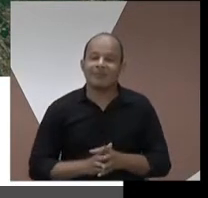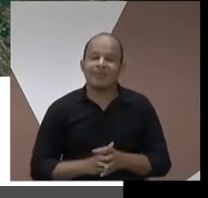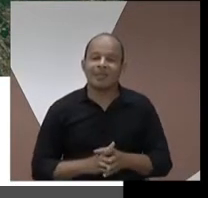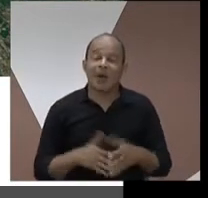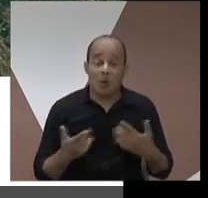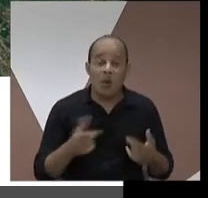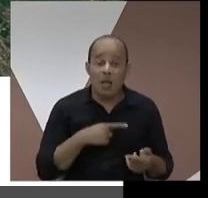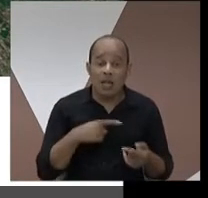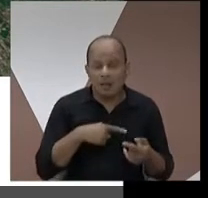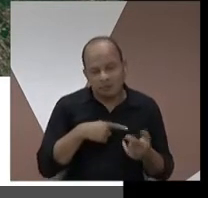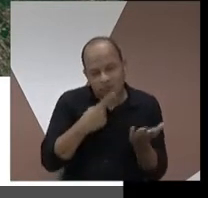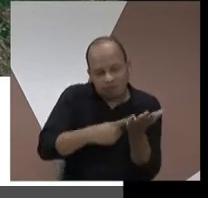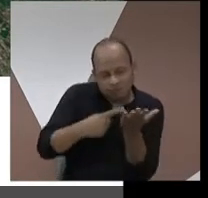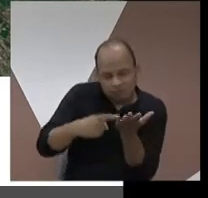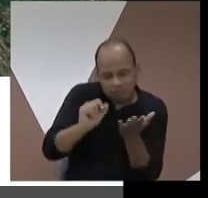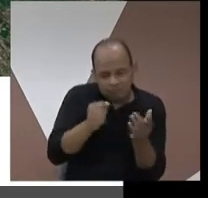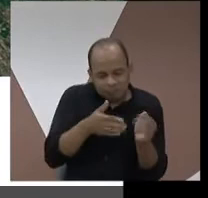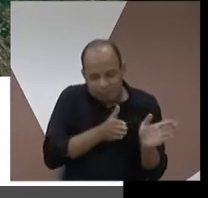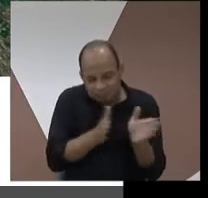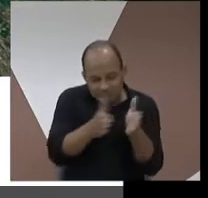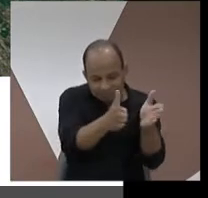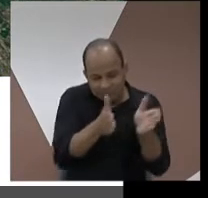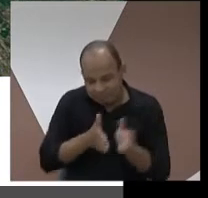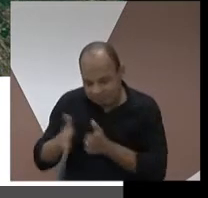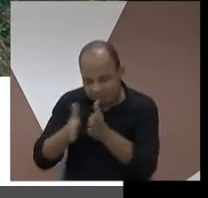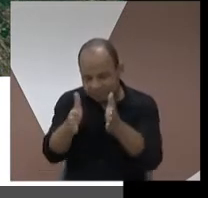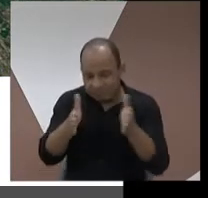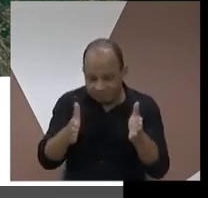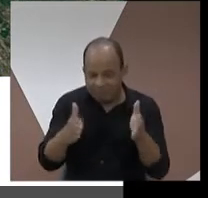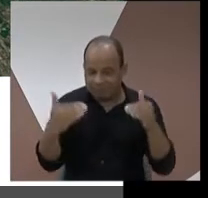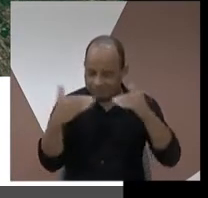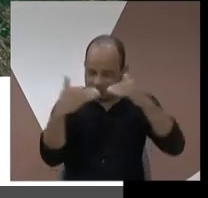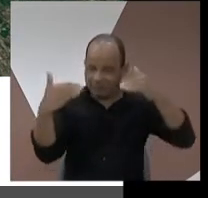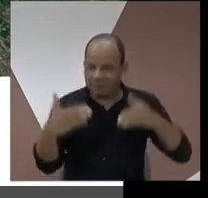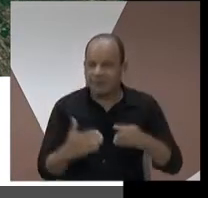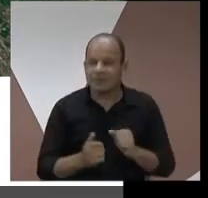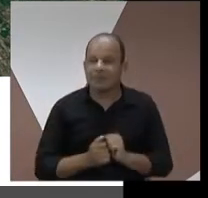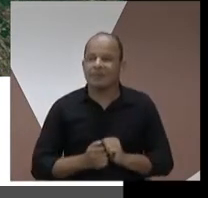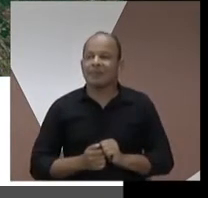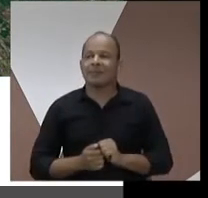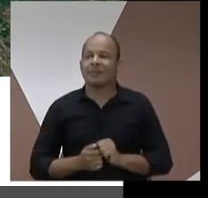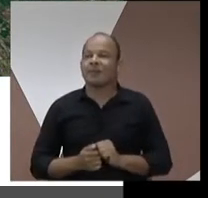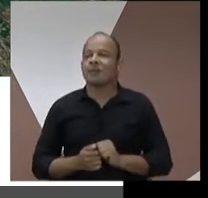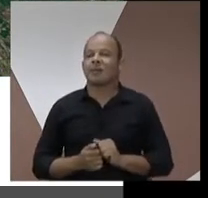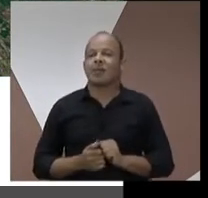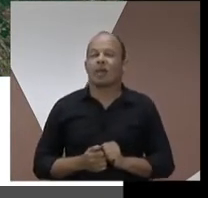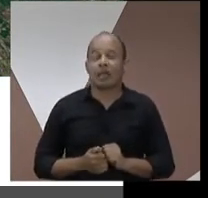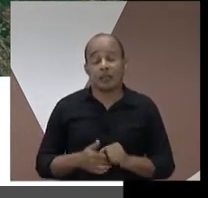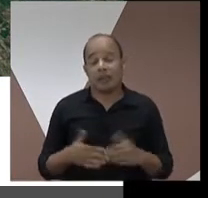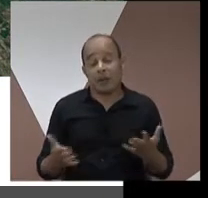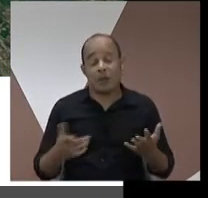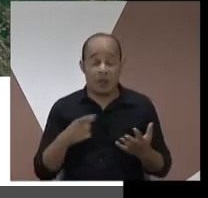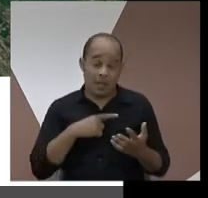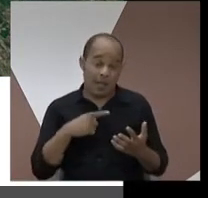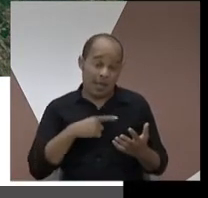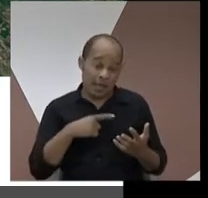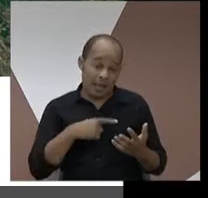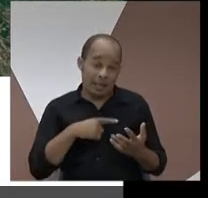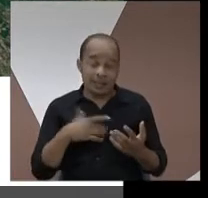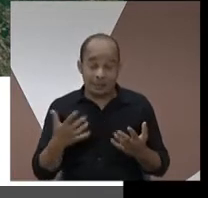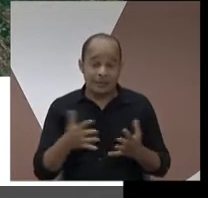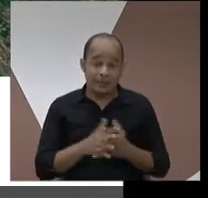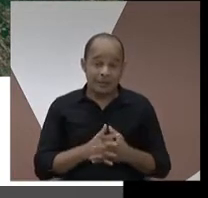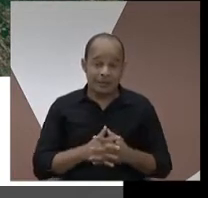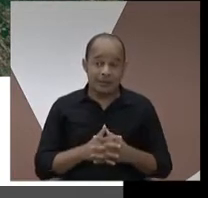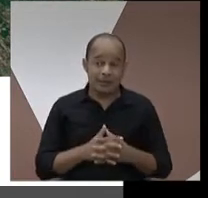ser coincidentes para a Alça Norte, né? Então, há essa barriga aqui que é feita no traçado, nesse primeiro traçado de